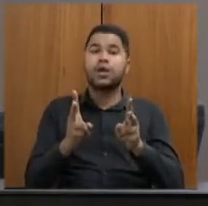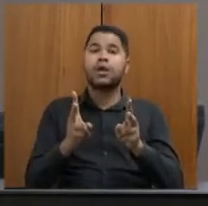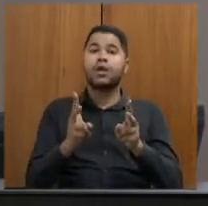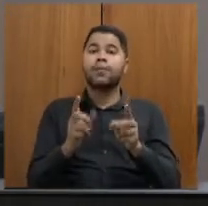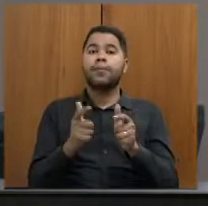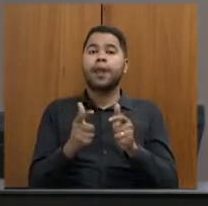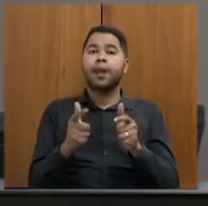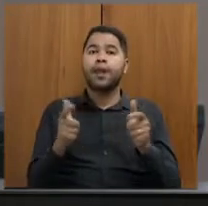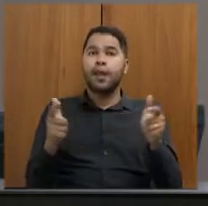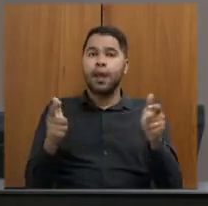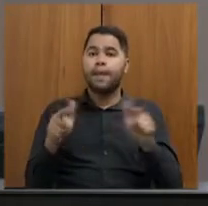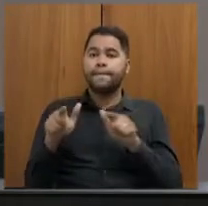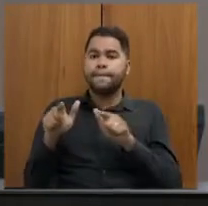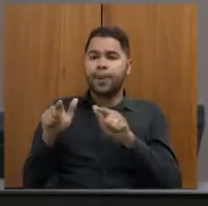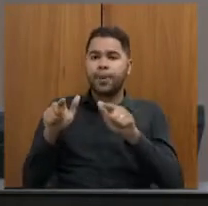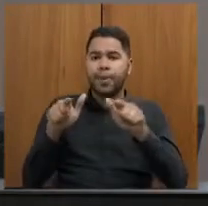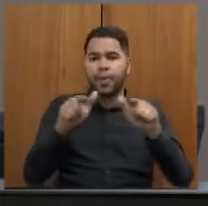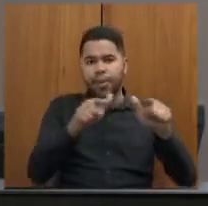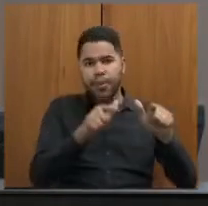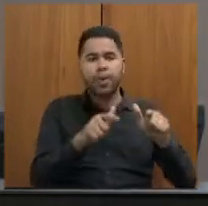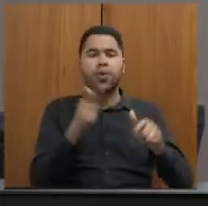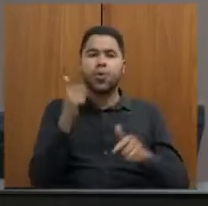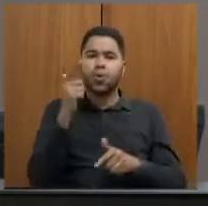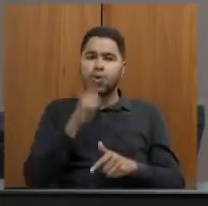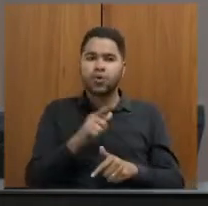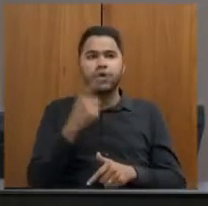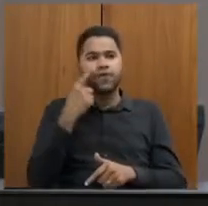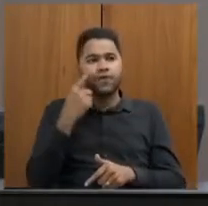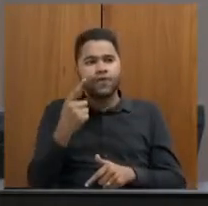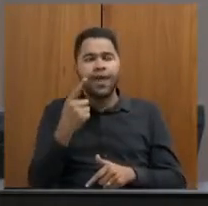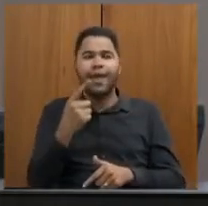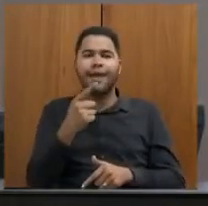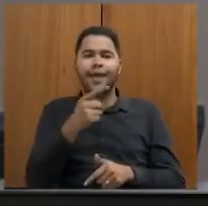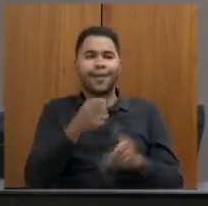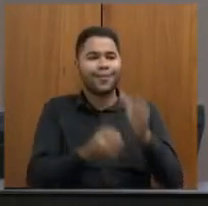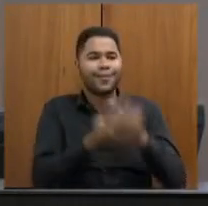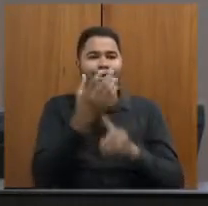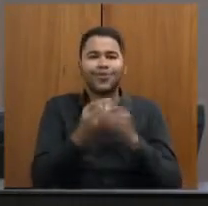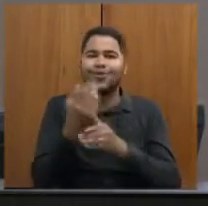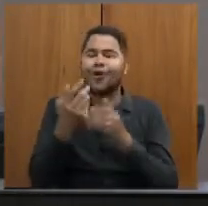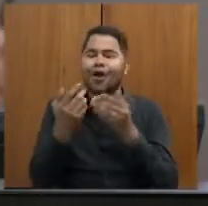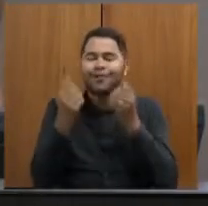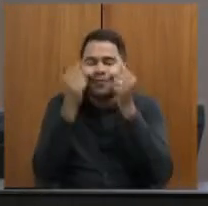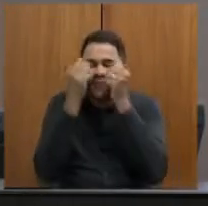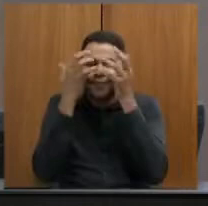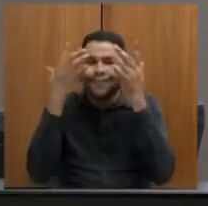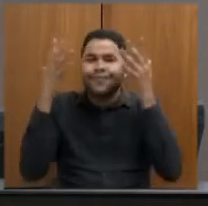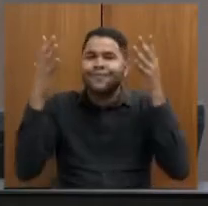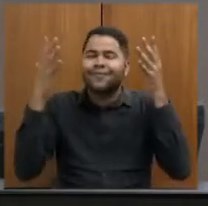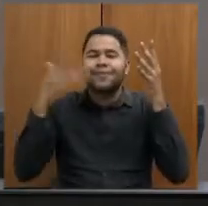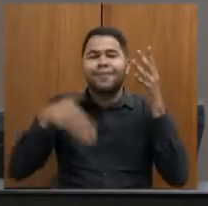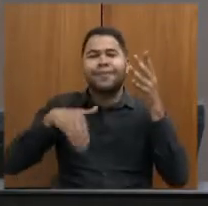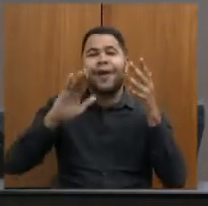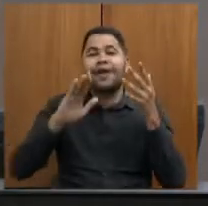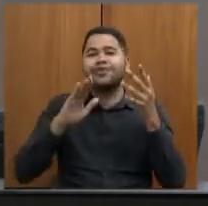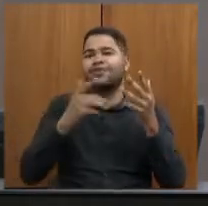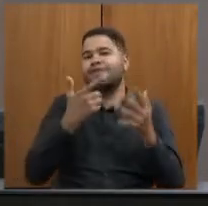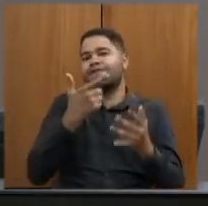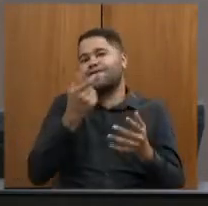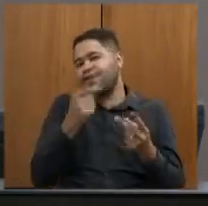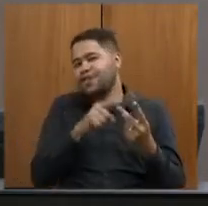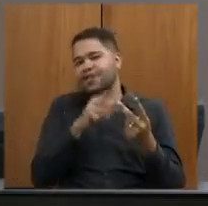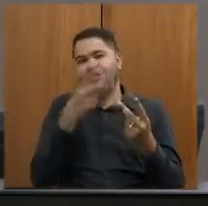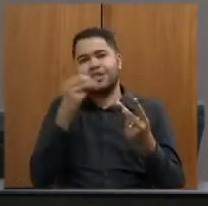aumentando esse número de títulos estamos conseguindo ver o brilho nos olhos dos Produtores Rurais que estão lá mais de vinte trinta cinquenta anos